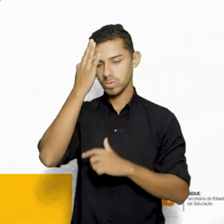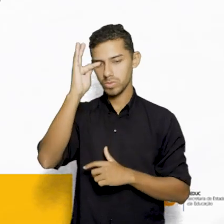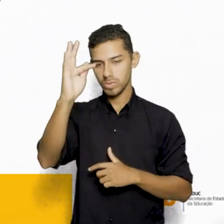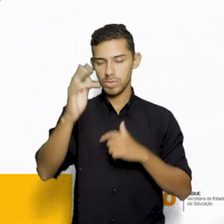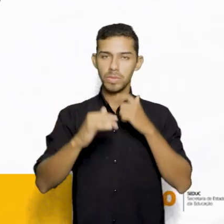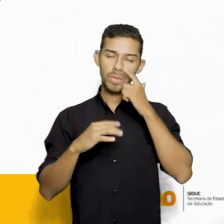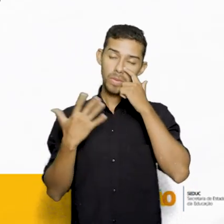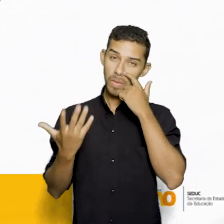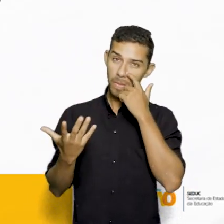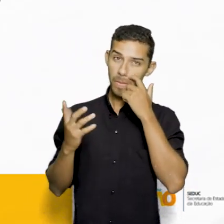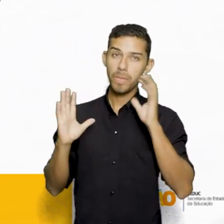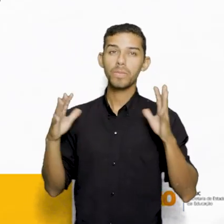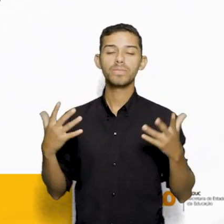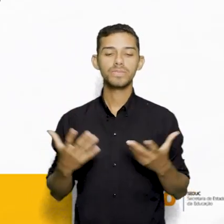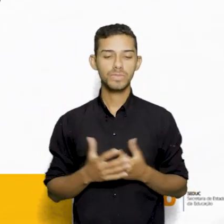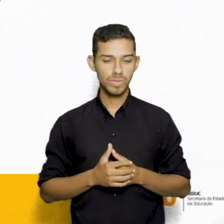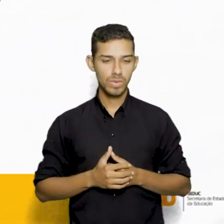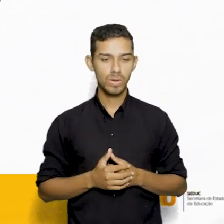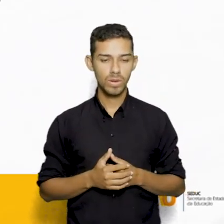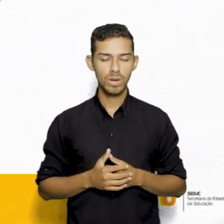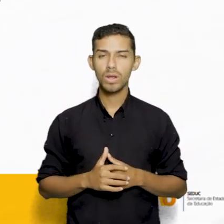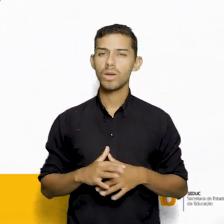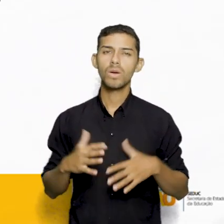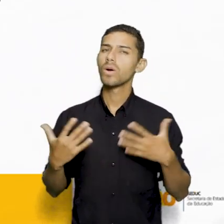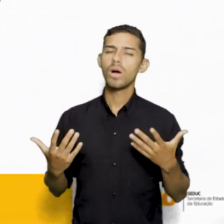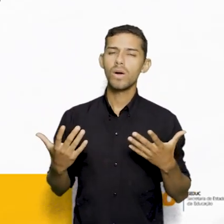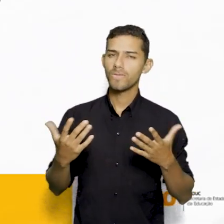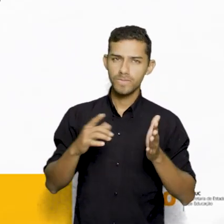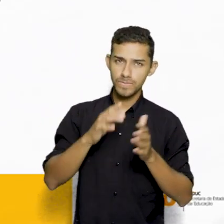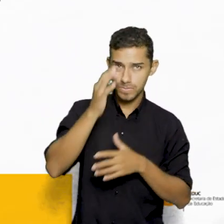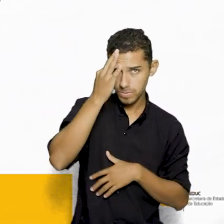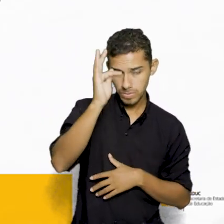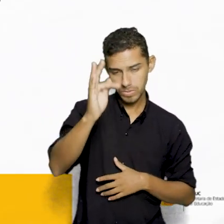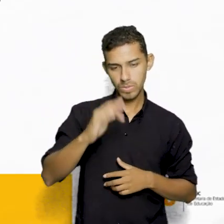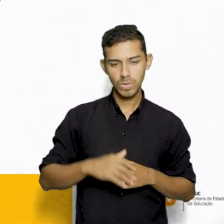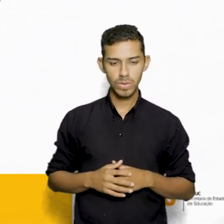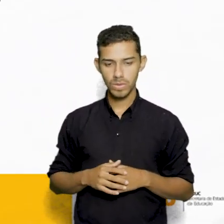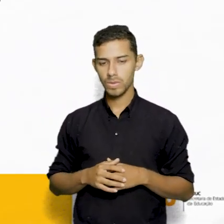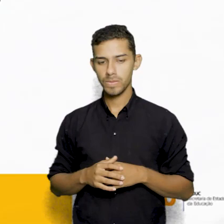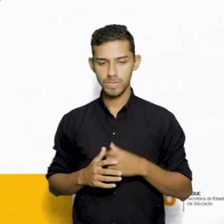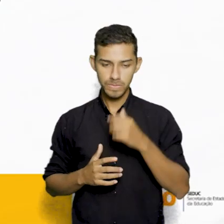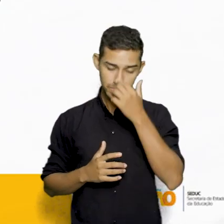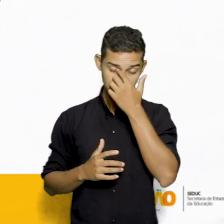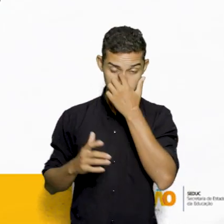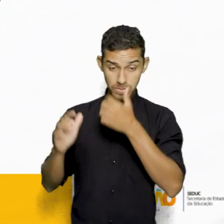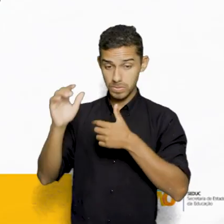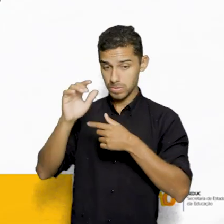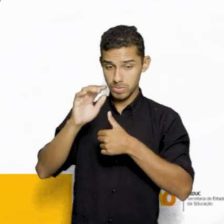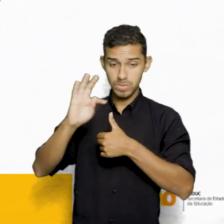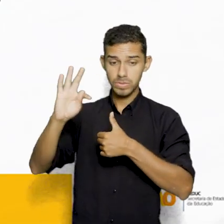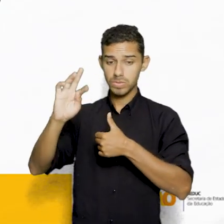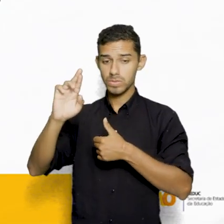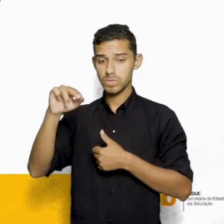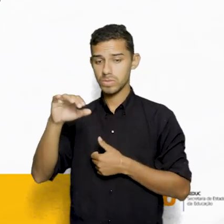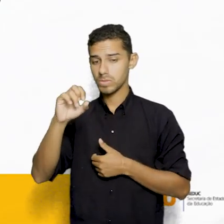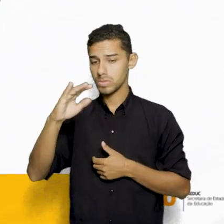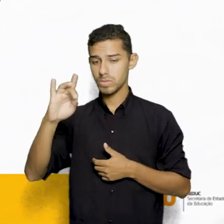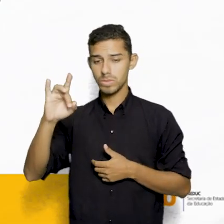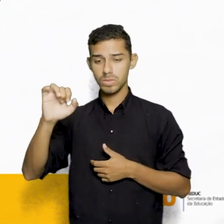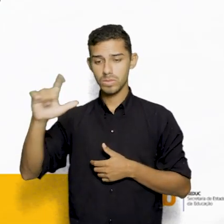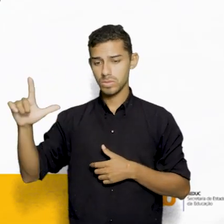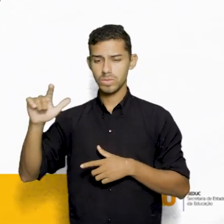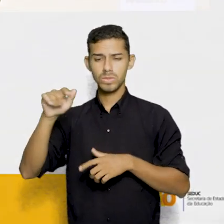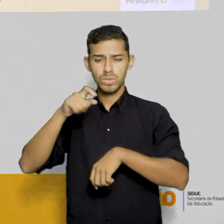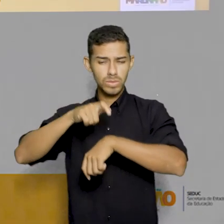que seria o quê que Filosofia é esta seria transcendental que define o espaço